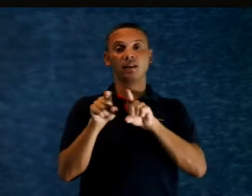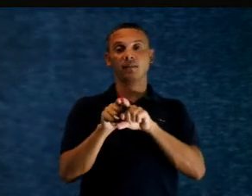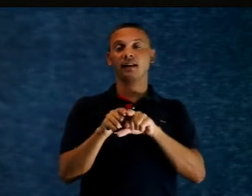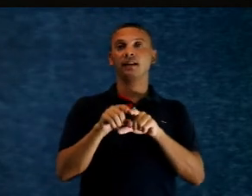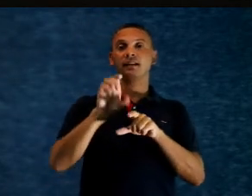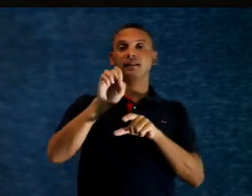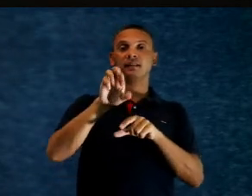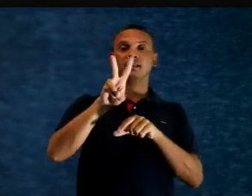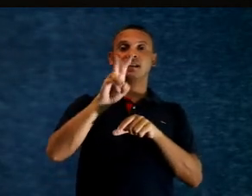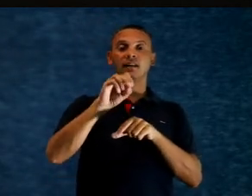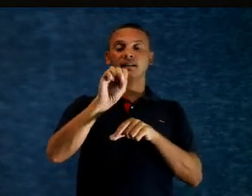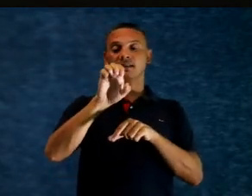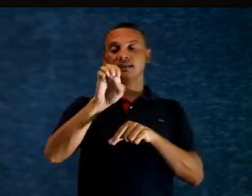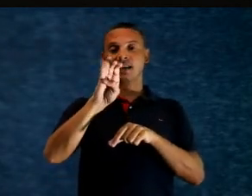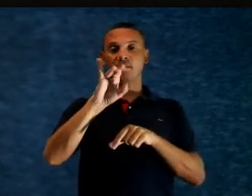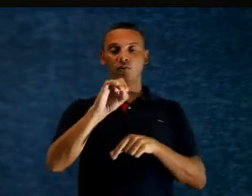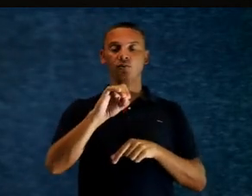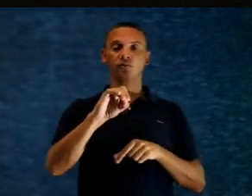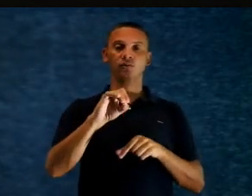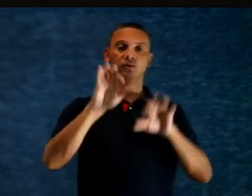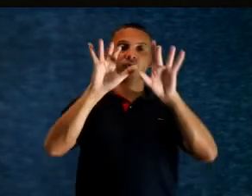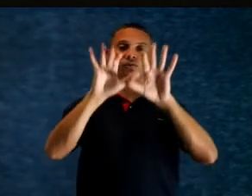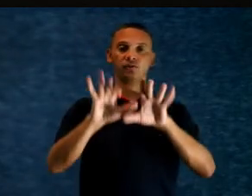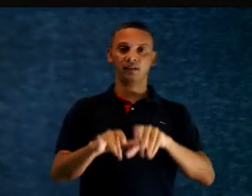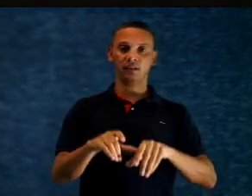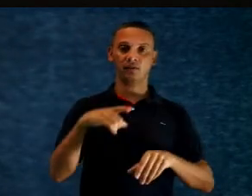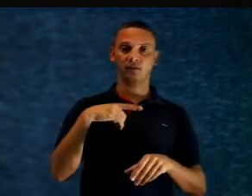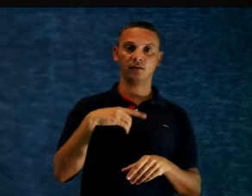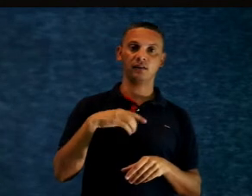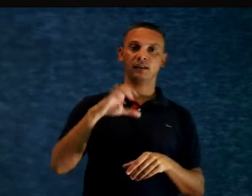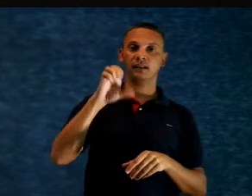até primeiras edições encontra, e a preços razoáveis, né? Não é nada